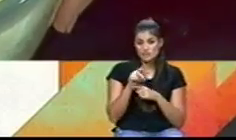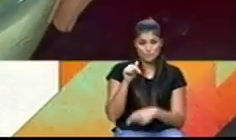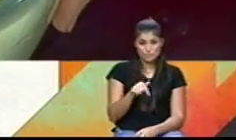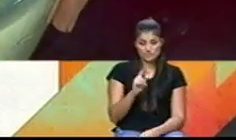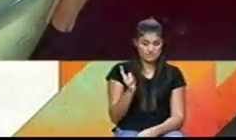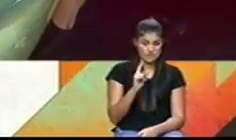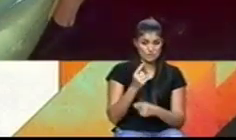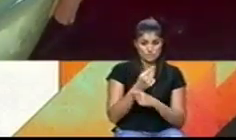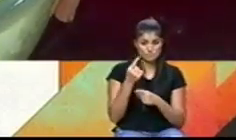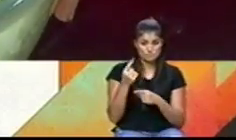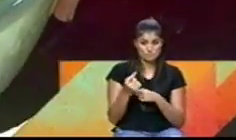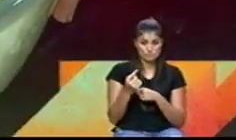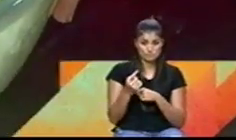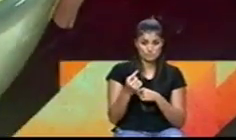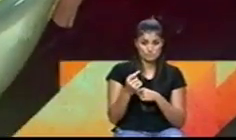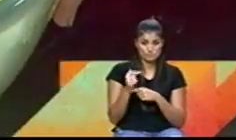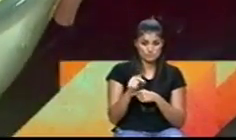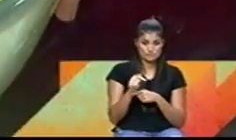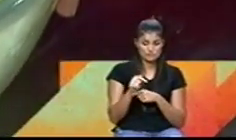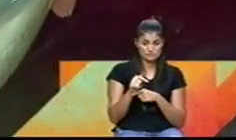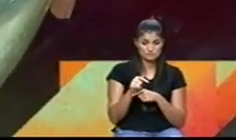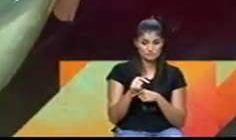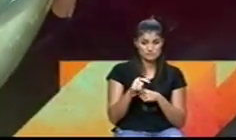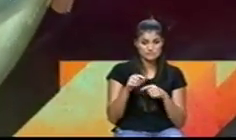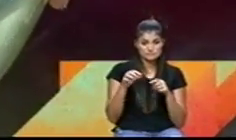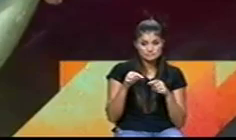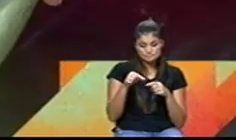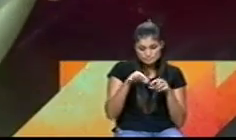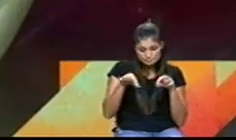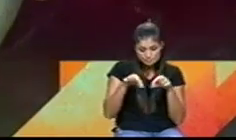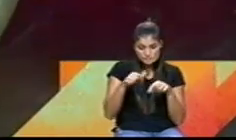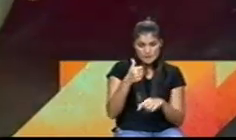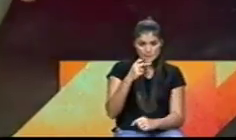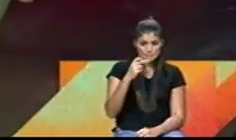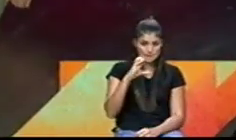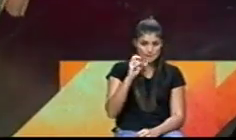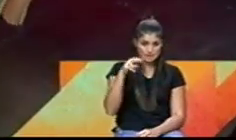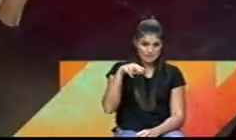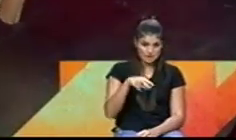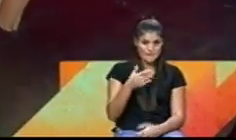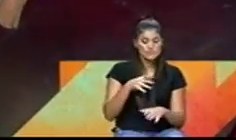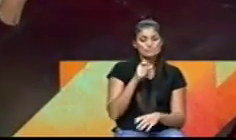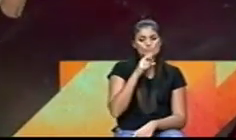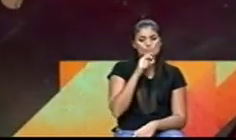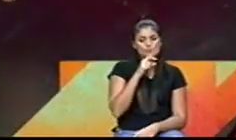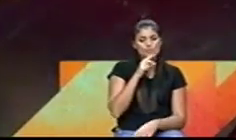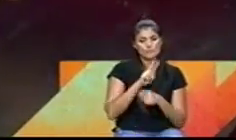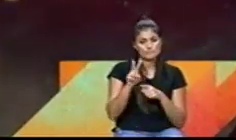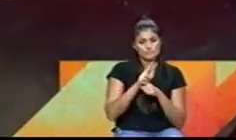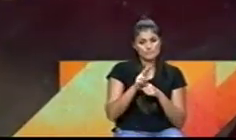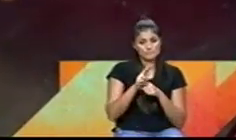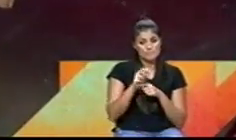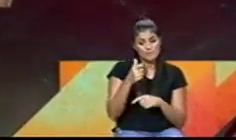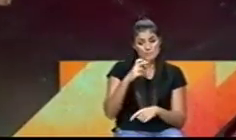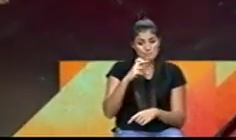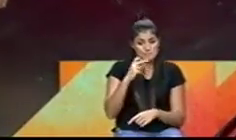ser, porque vamos juntar-lhe as tirinhas do bacon, não é? Uhum. Mas pode ser feita numa versão vegetariana, omitindo o bacon. Só